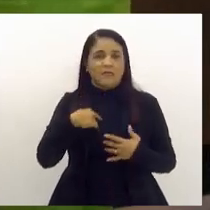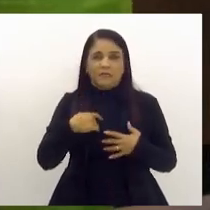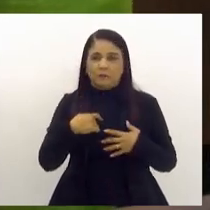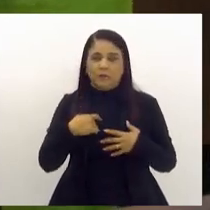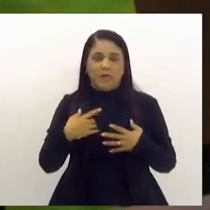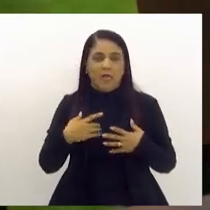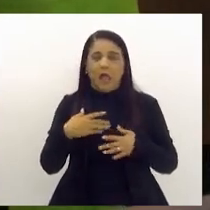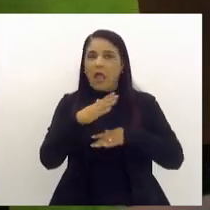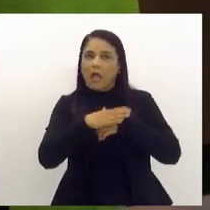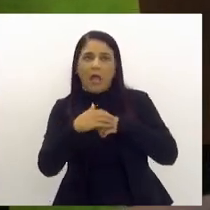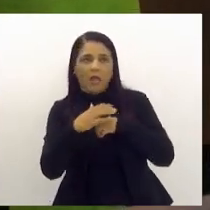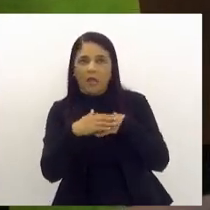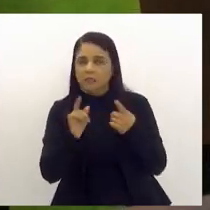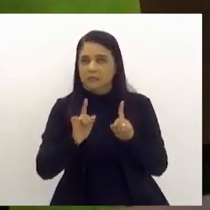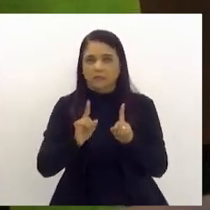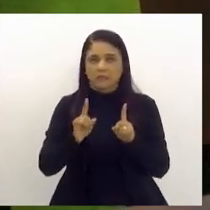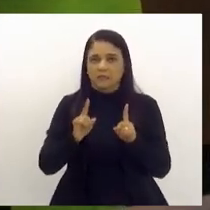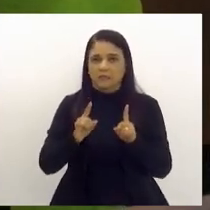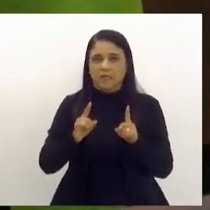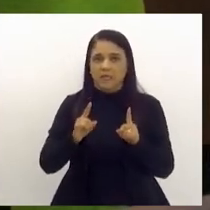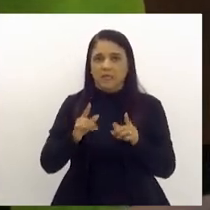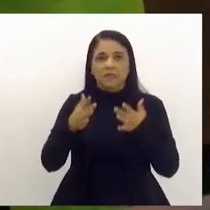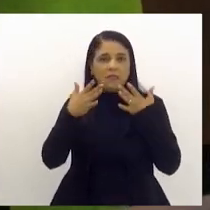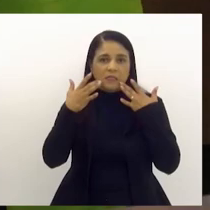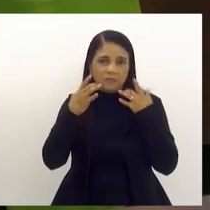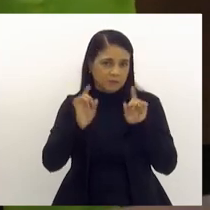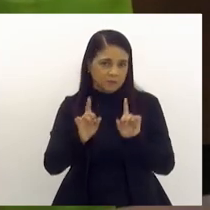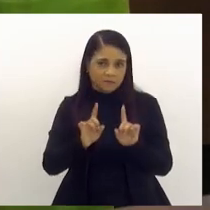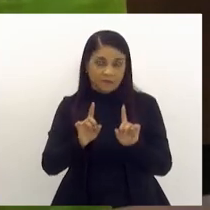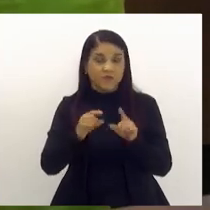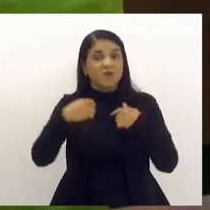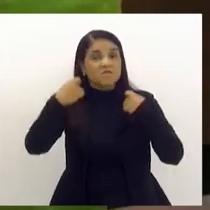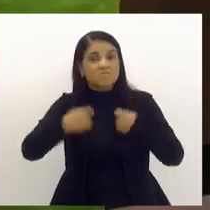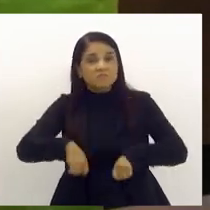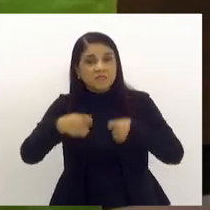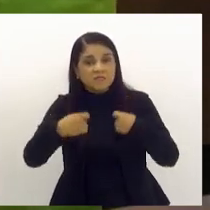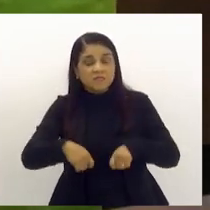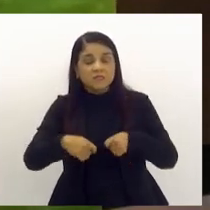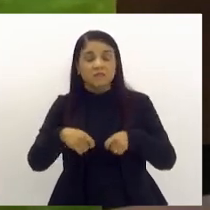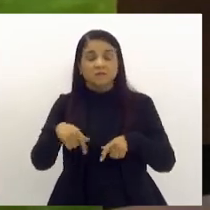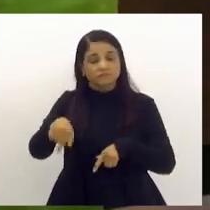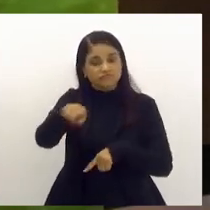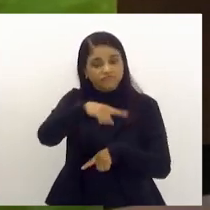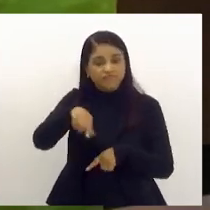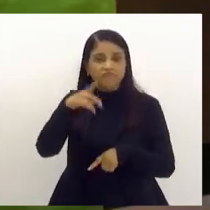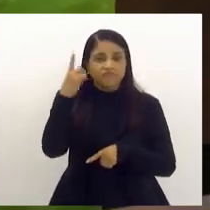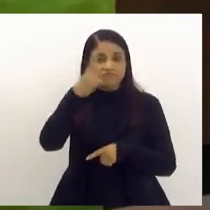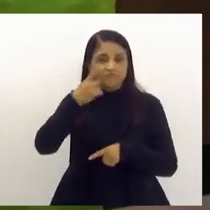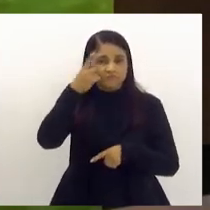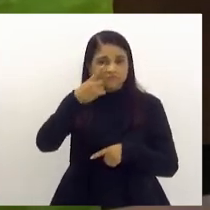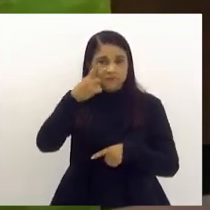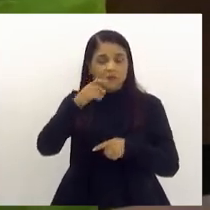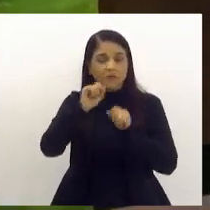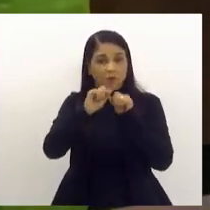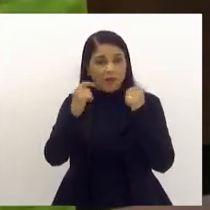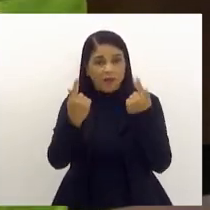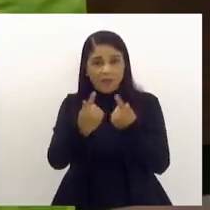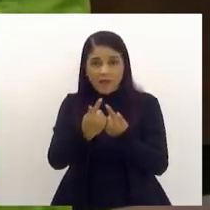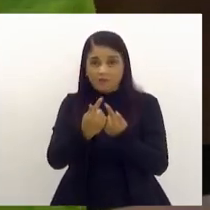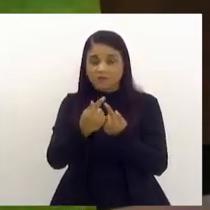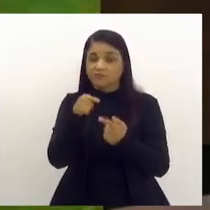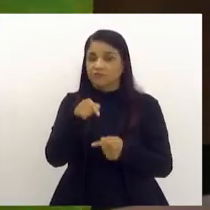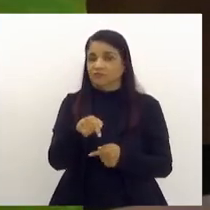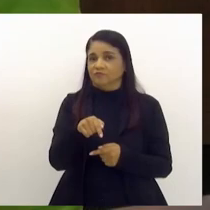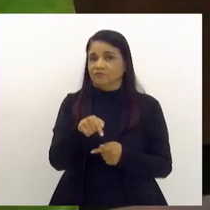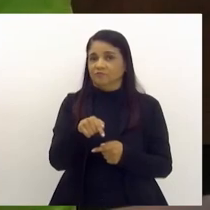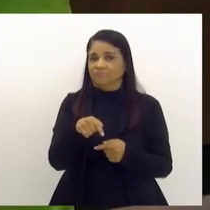é carência, mas nós precisamos ser ouvidos. Eu acho que a Alerj não está